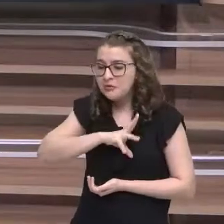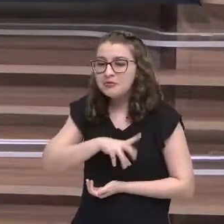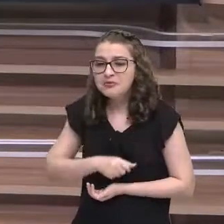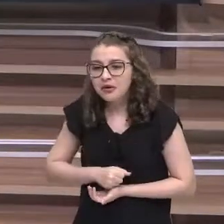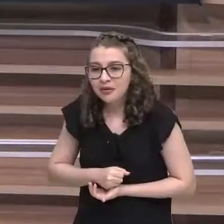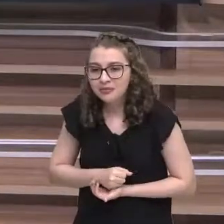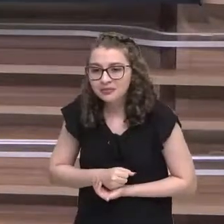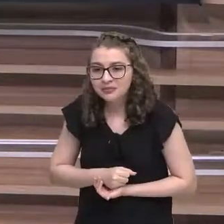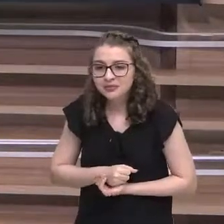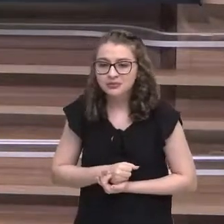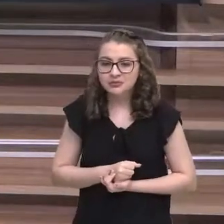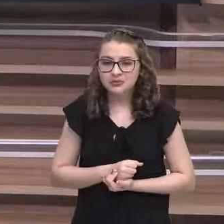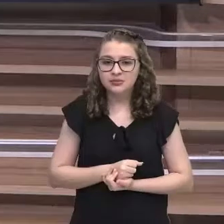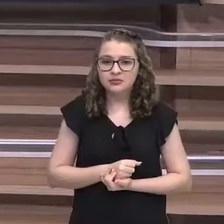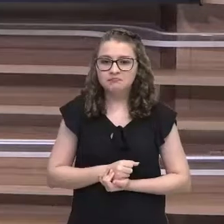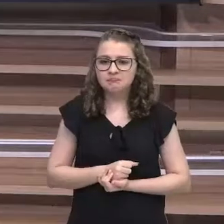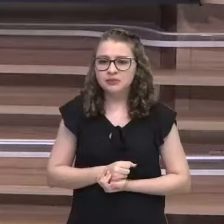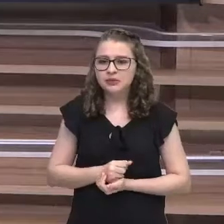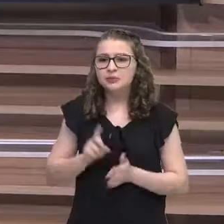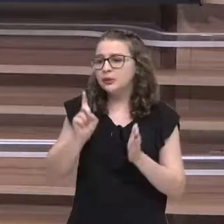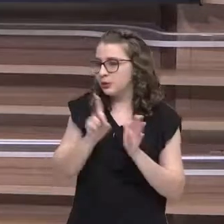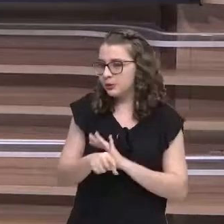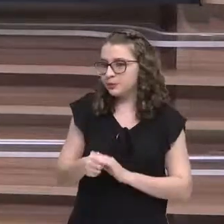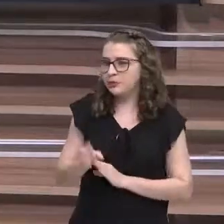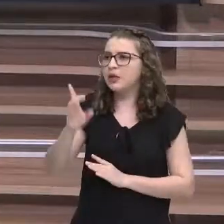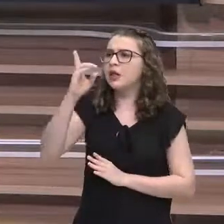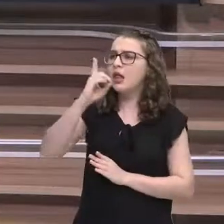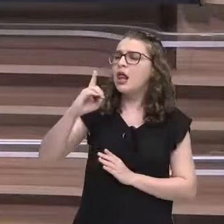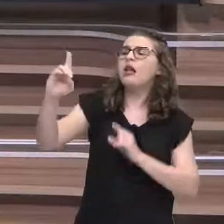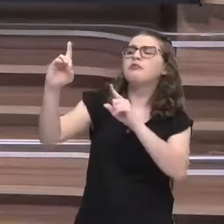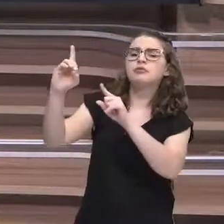mas quem é Deus?